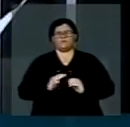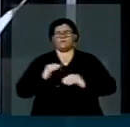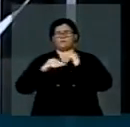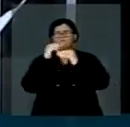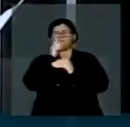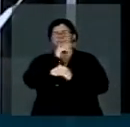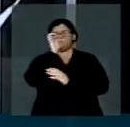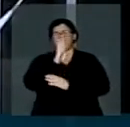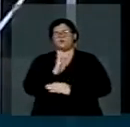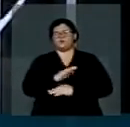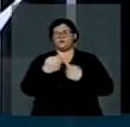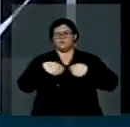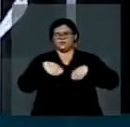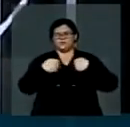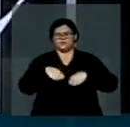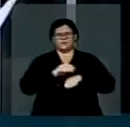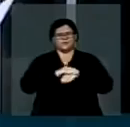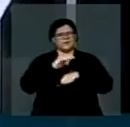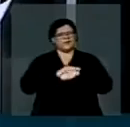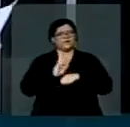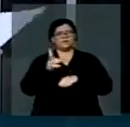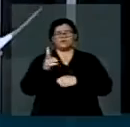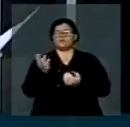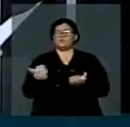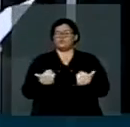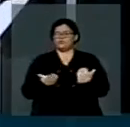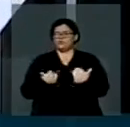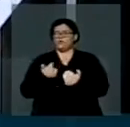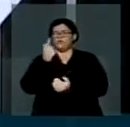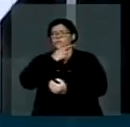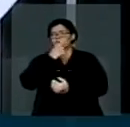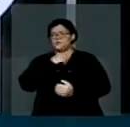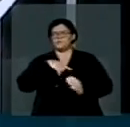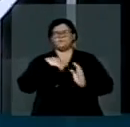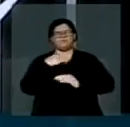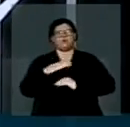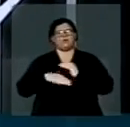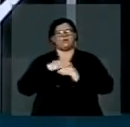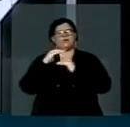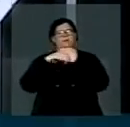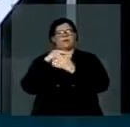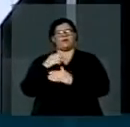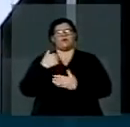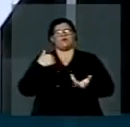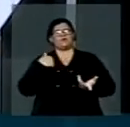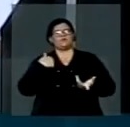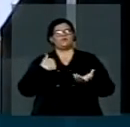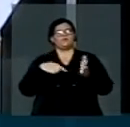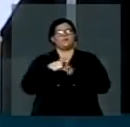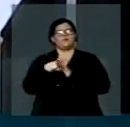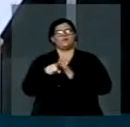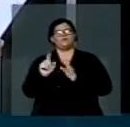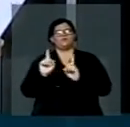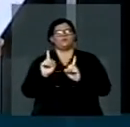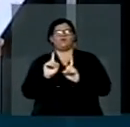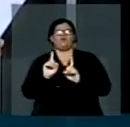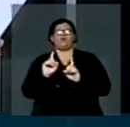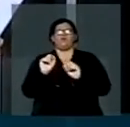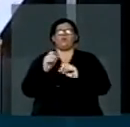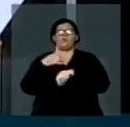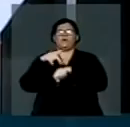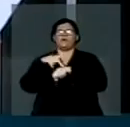mais precisa de vocês. Não devemos perguntar o que o país pode fazer por